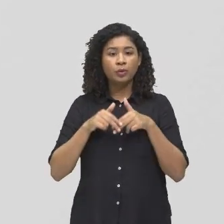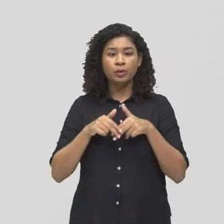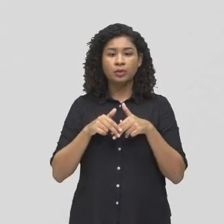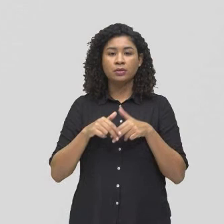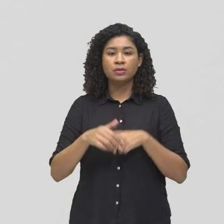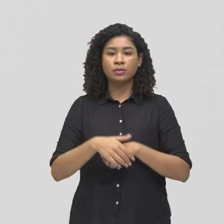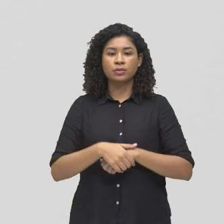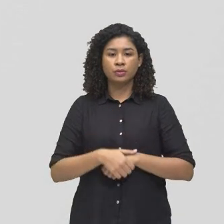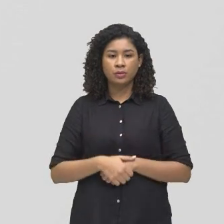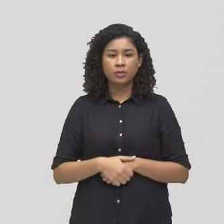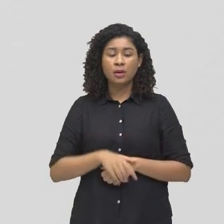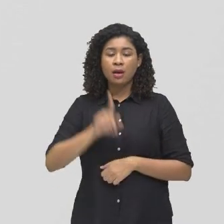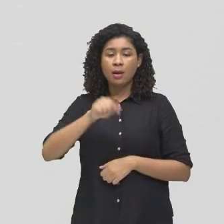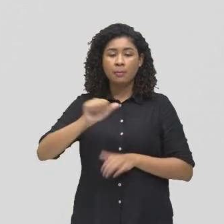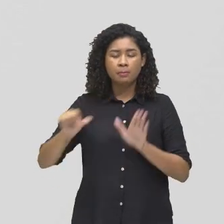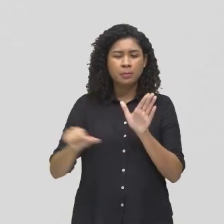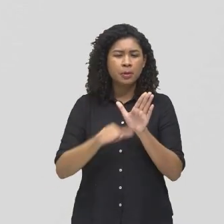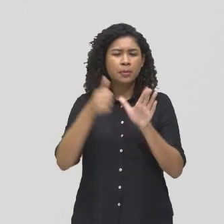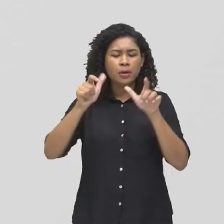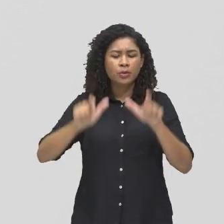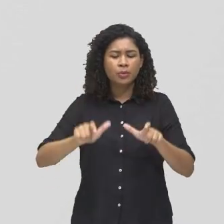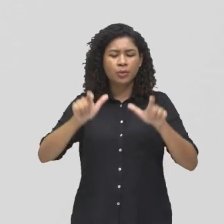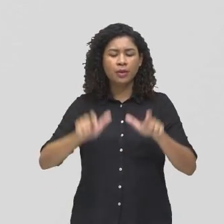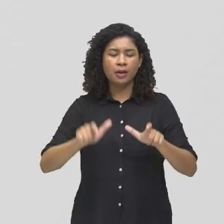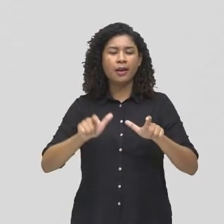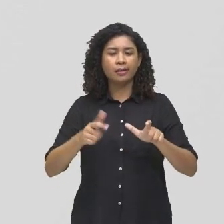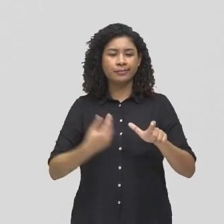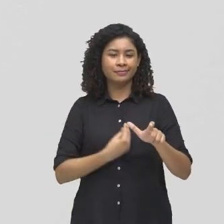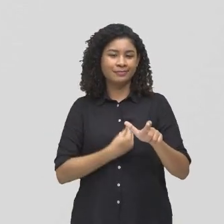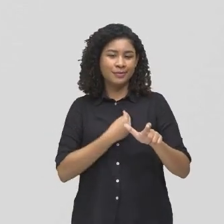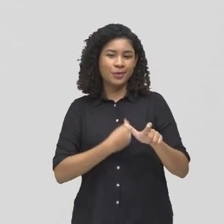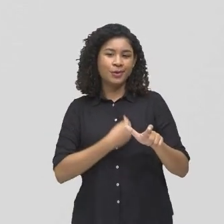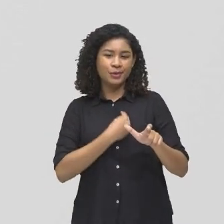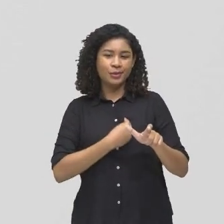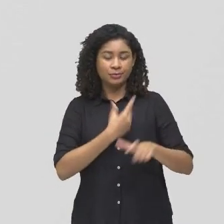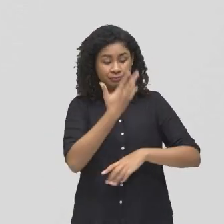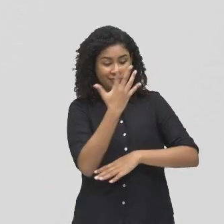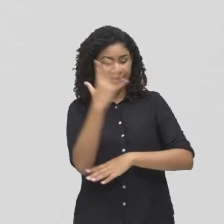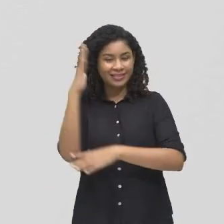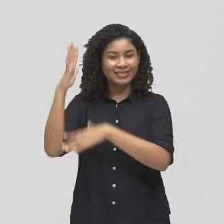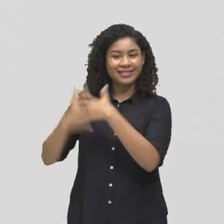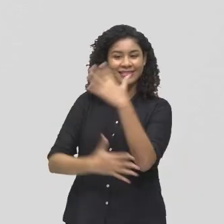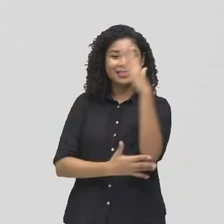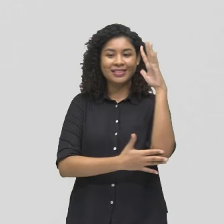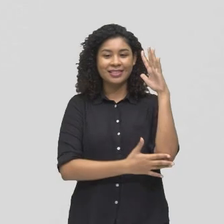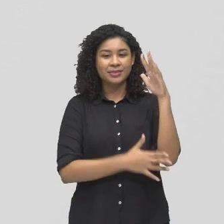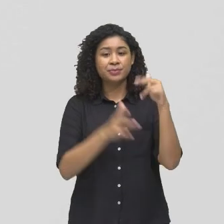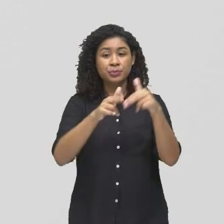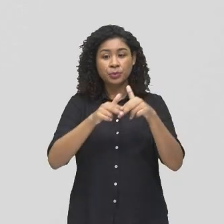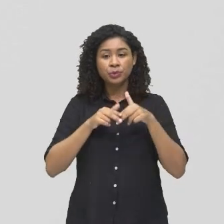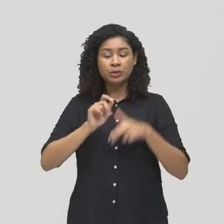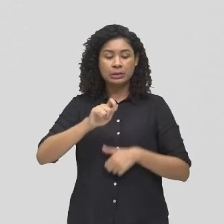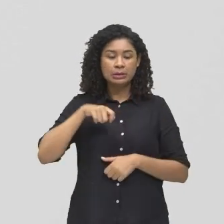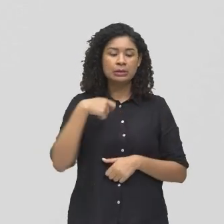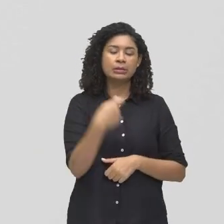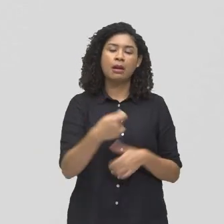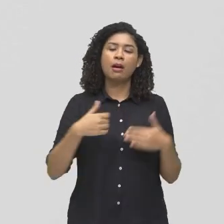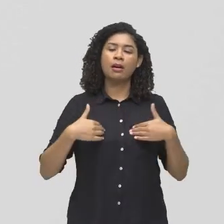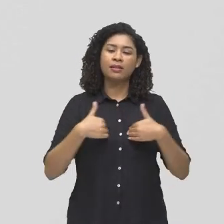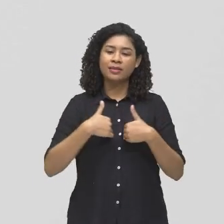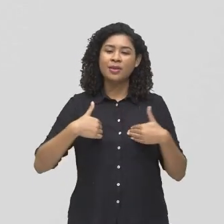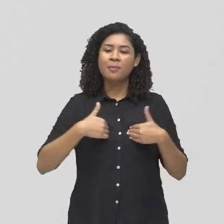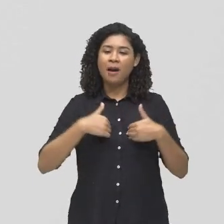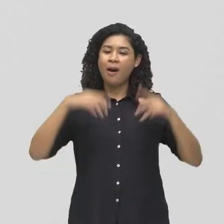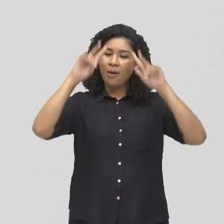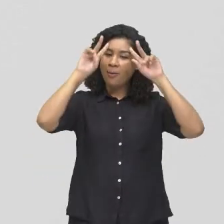porque ela é seu primeiro habitat e por conta de também ser um animal que se diferencia dos outros pela